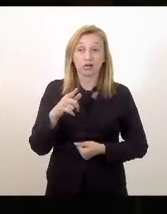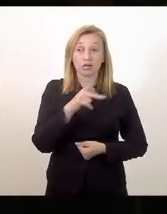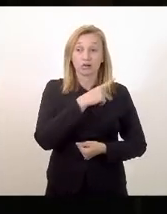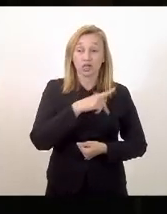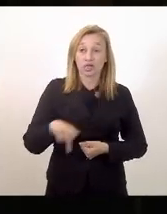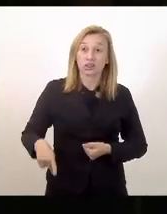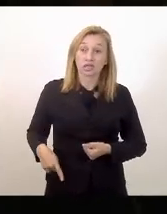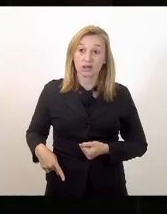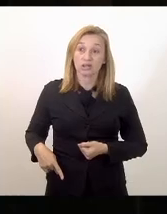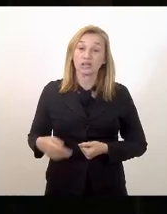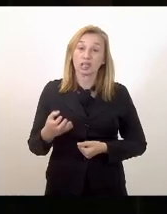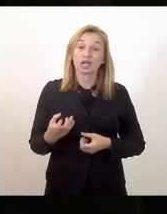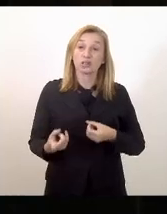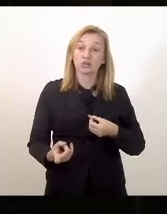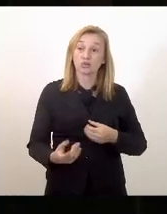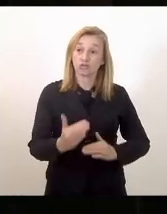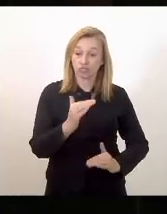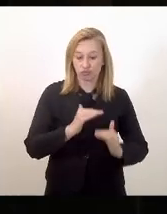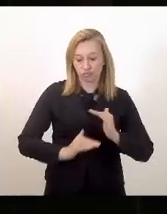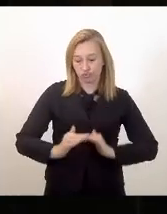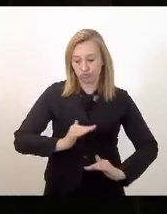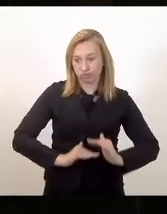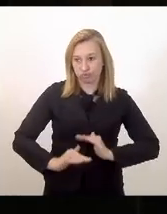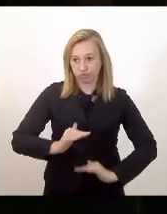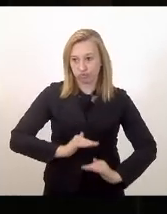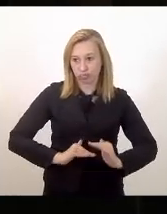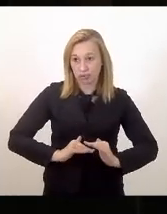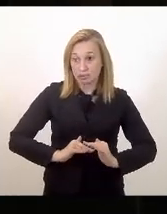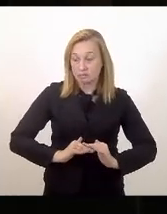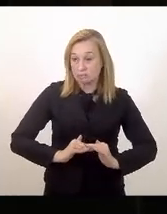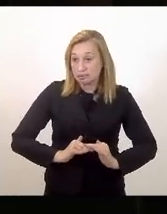tentando retroceder naquilo que é